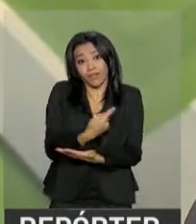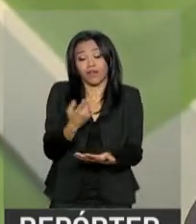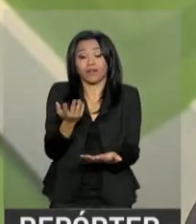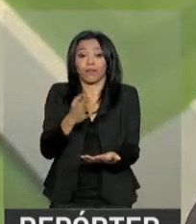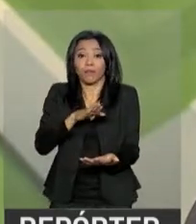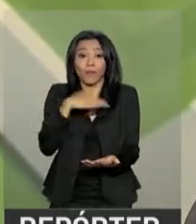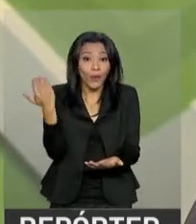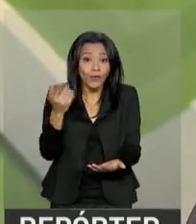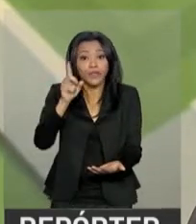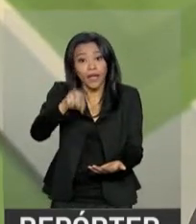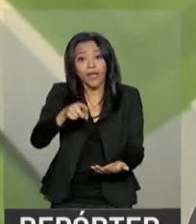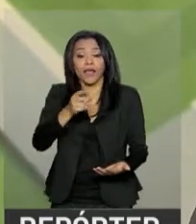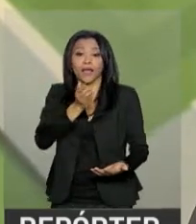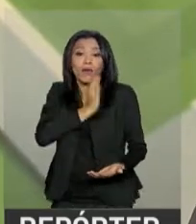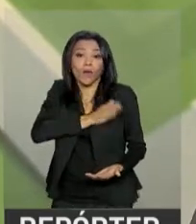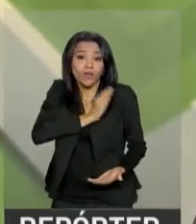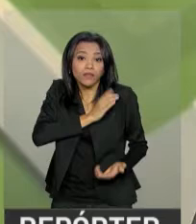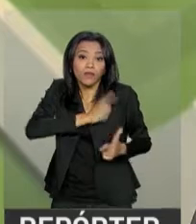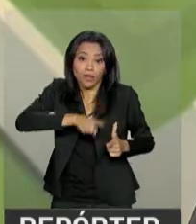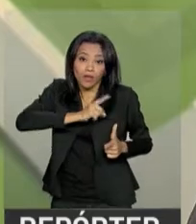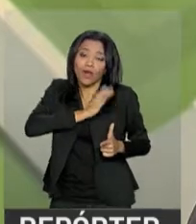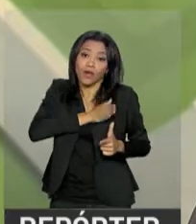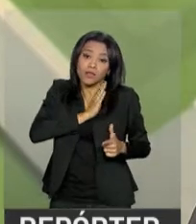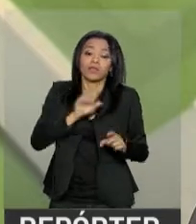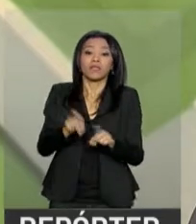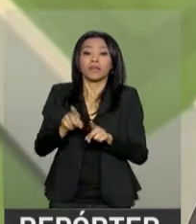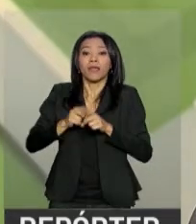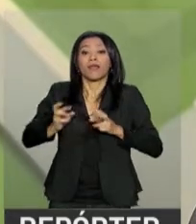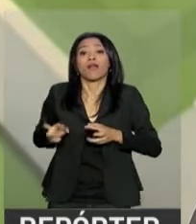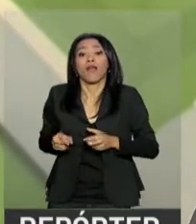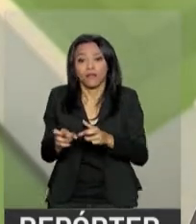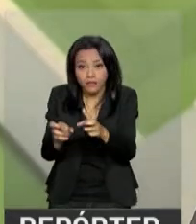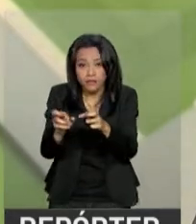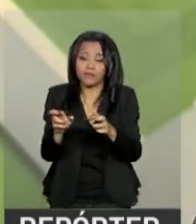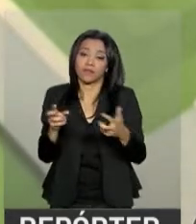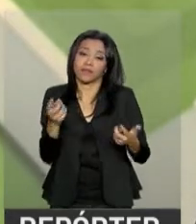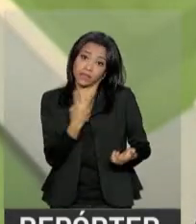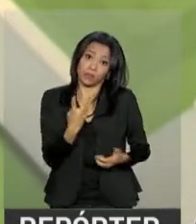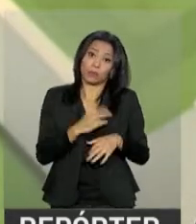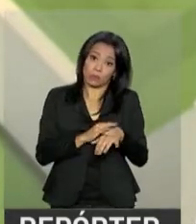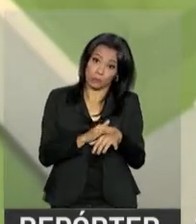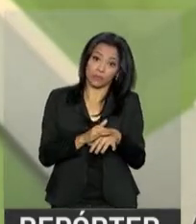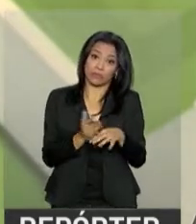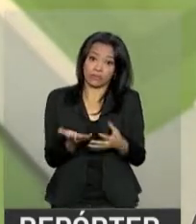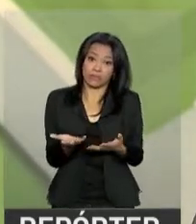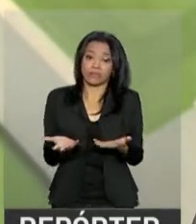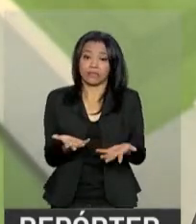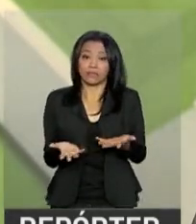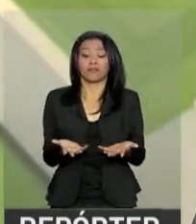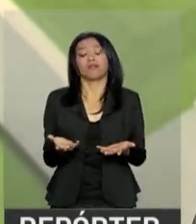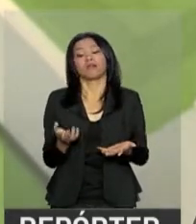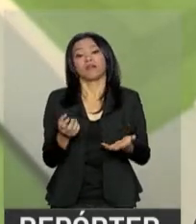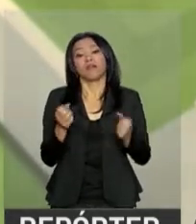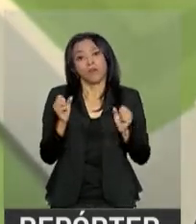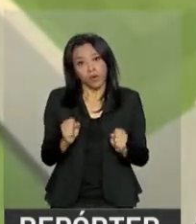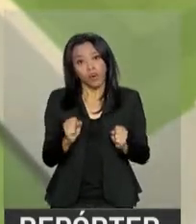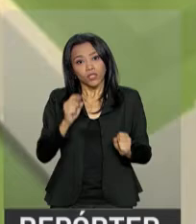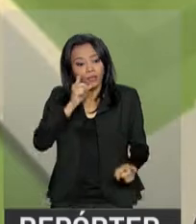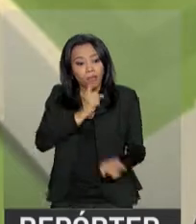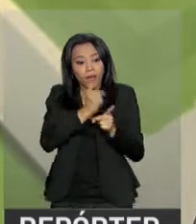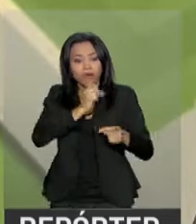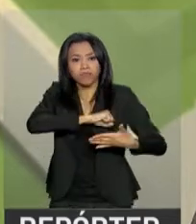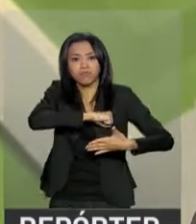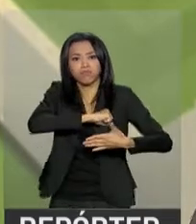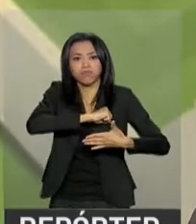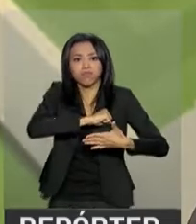e e câncer com os olhos forma você pode identificar aporte cardíaca e